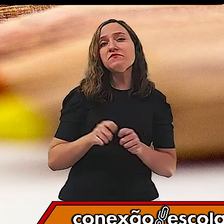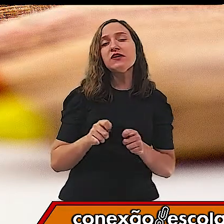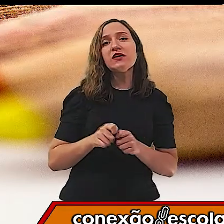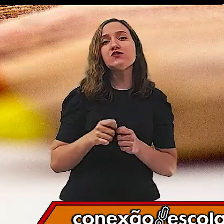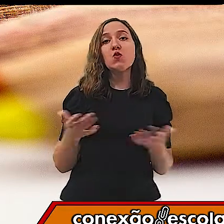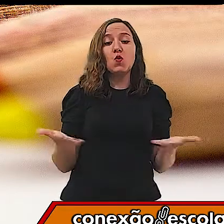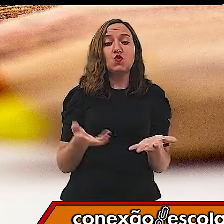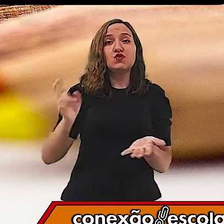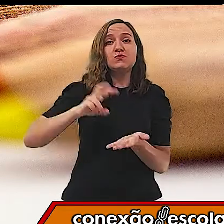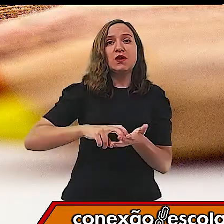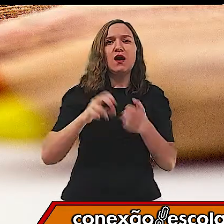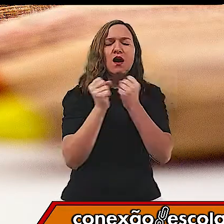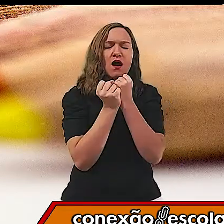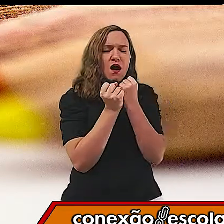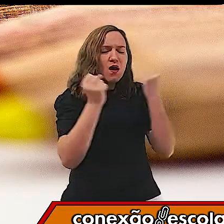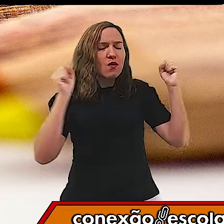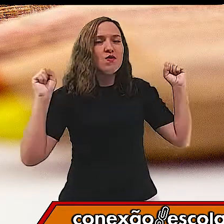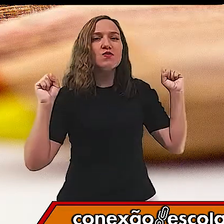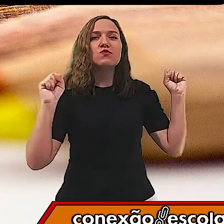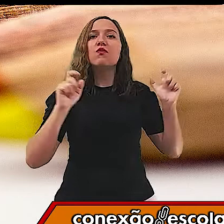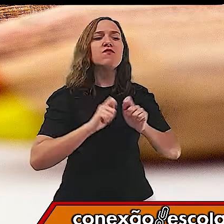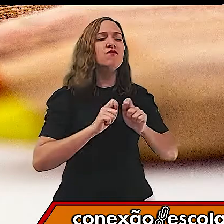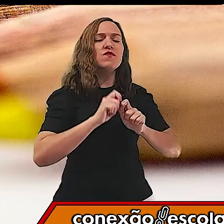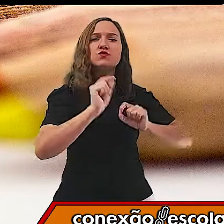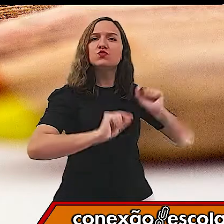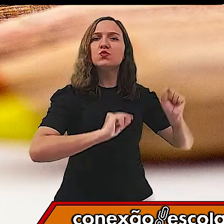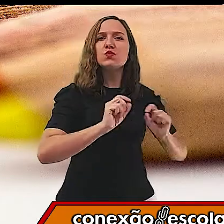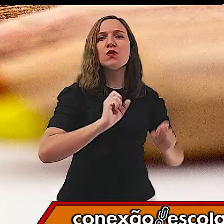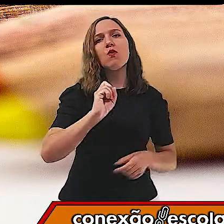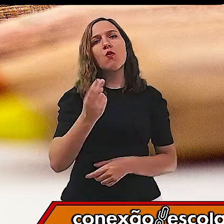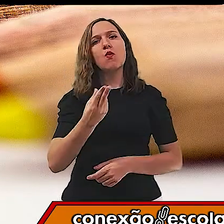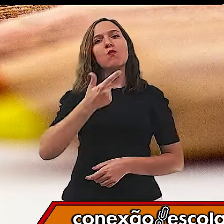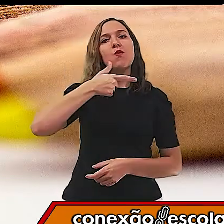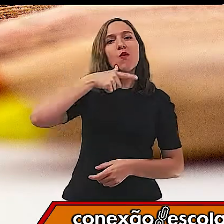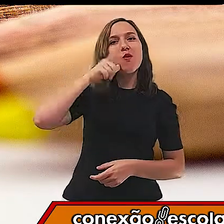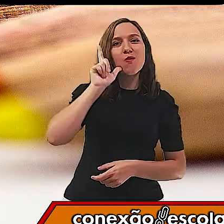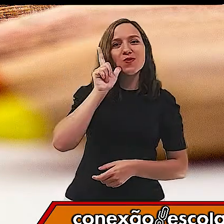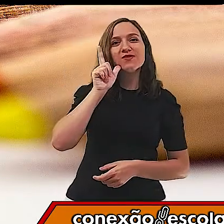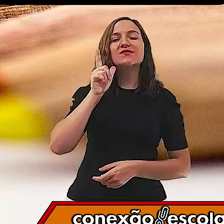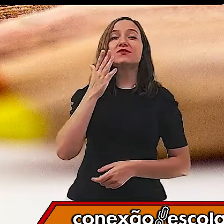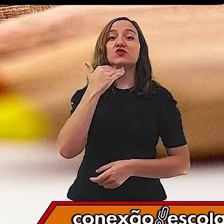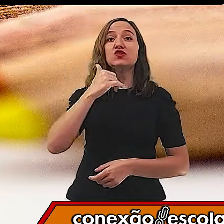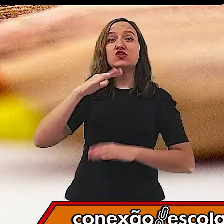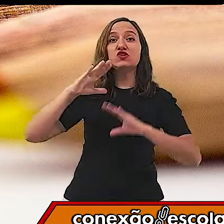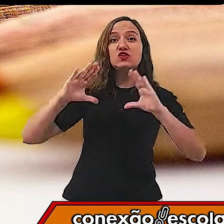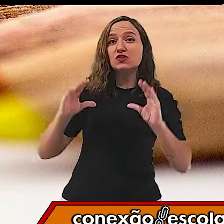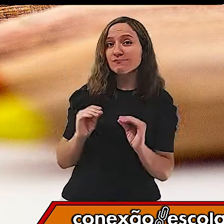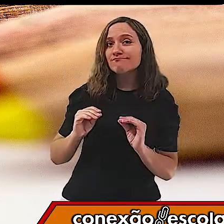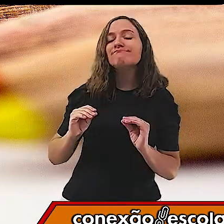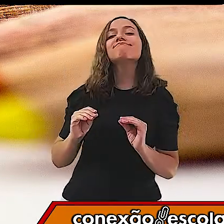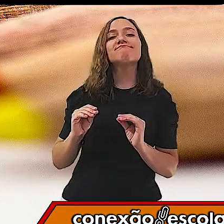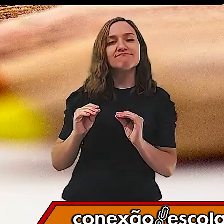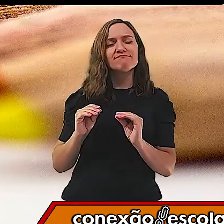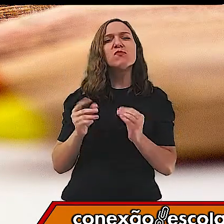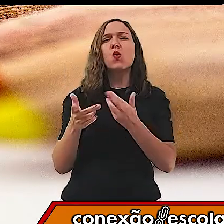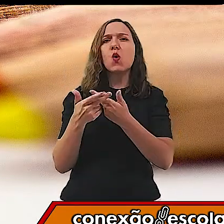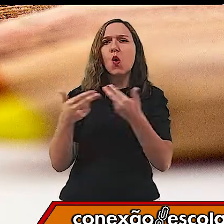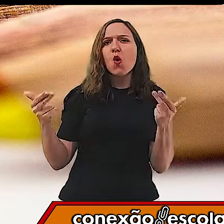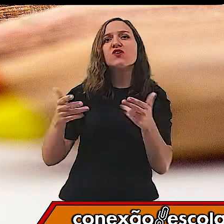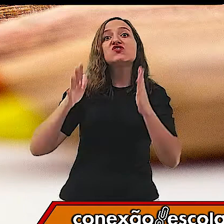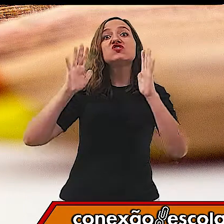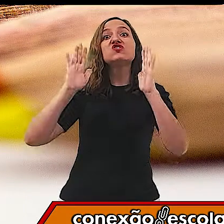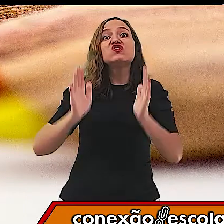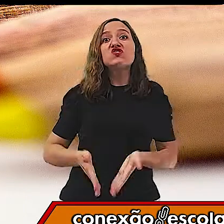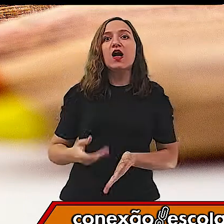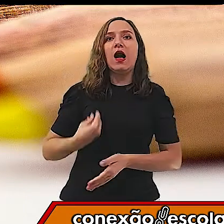quando acordou, ou ontem, quando você jantou. Alguma coisa que